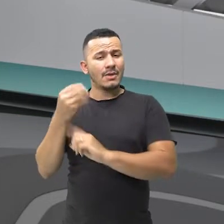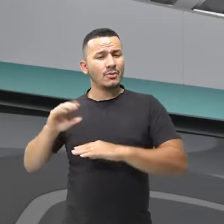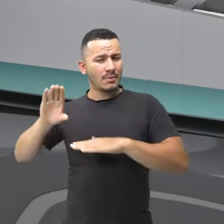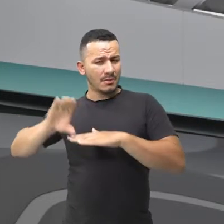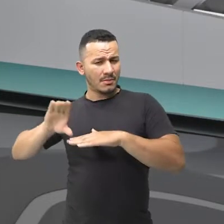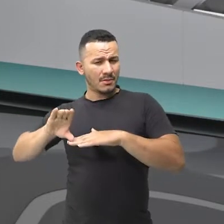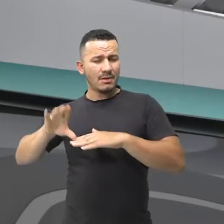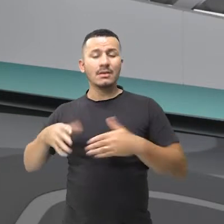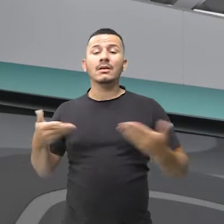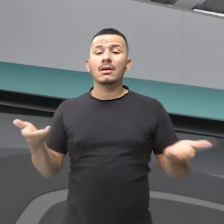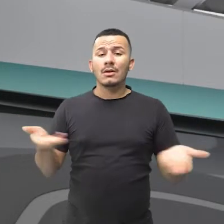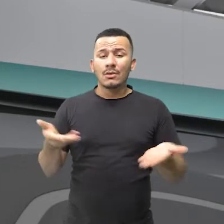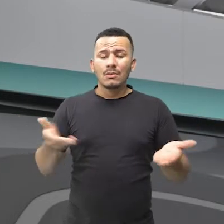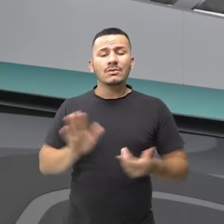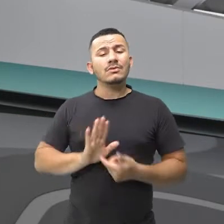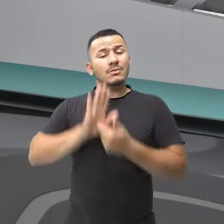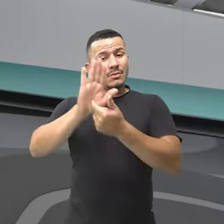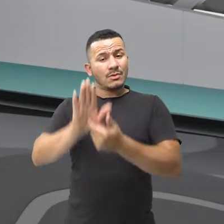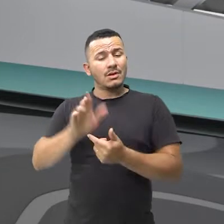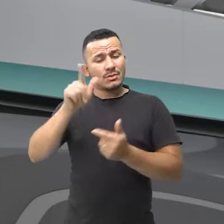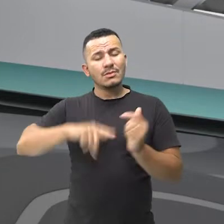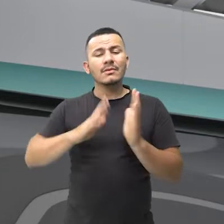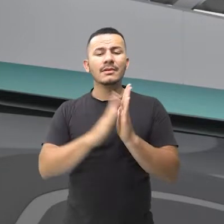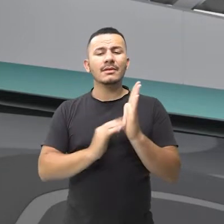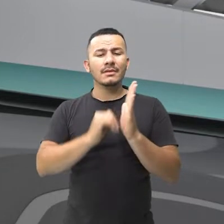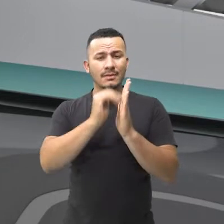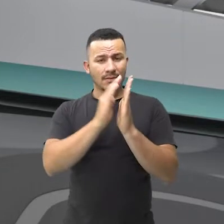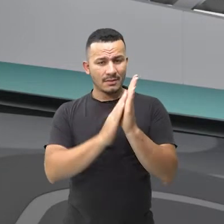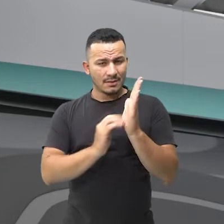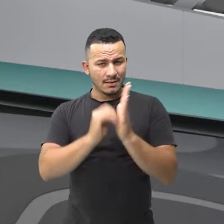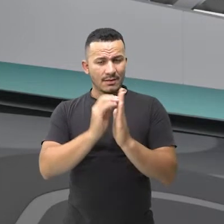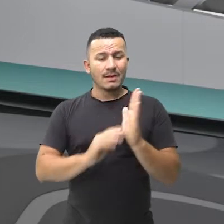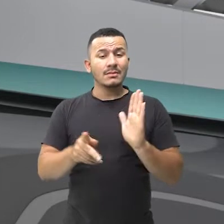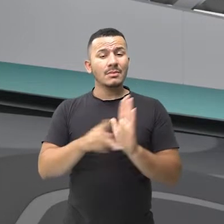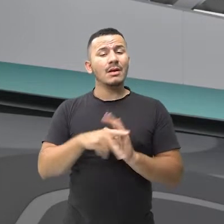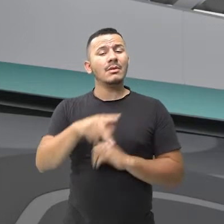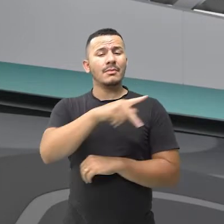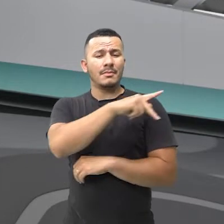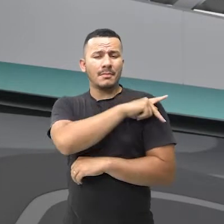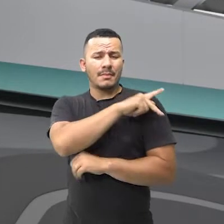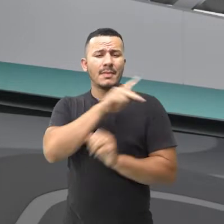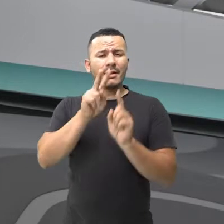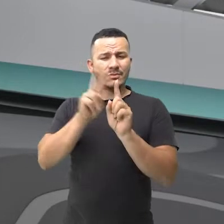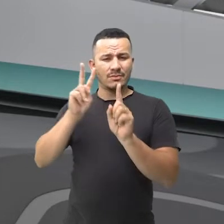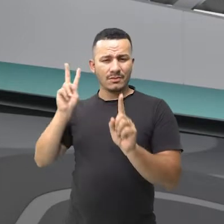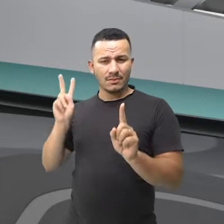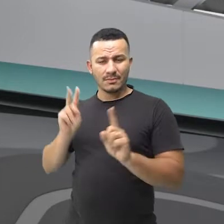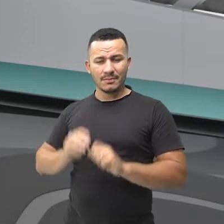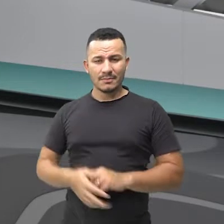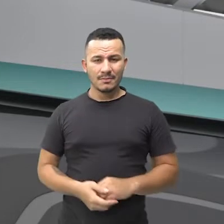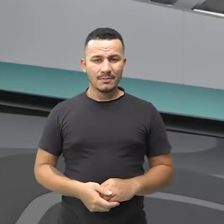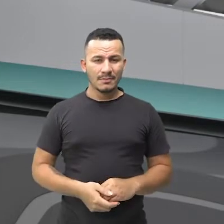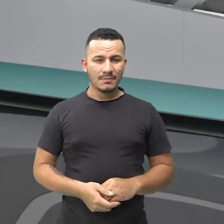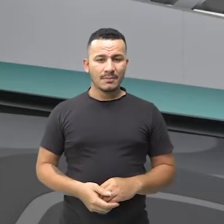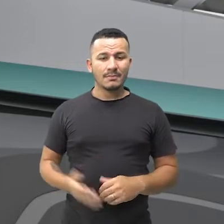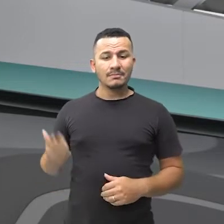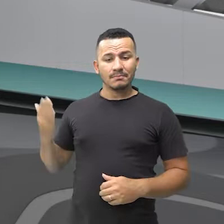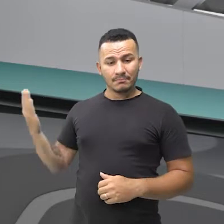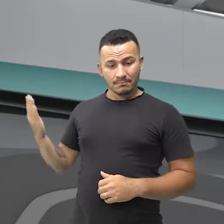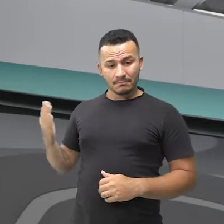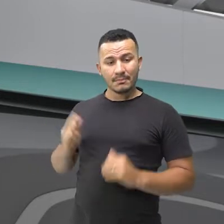vamos retornar hoje e mostrar com detalhes a arte pré-história. O que foi a arte pré-história? Então, isso aqui é